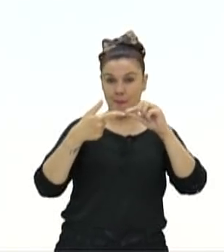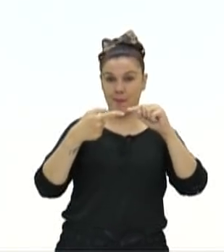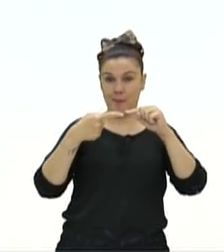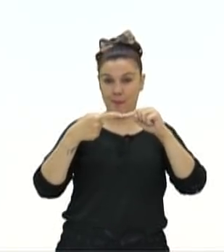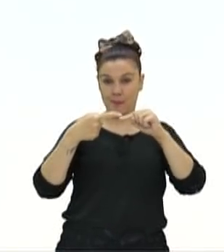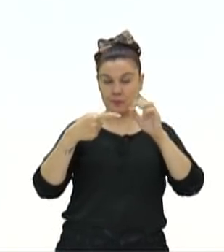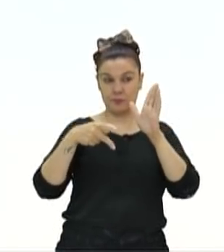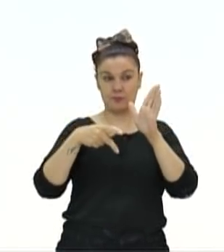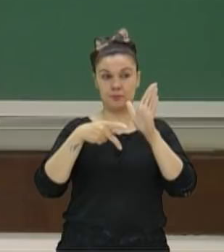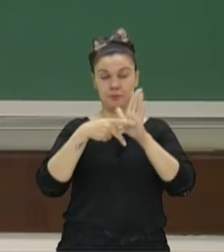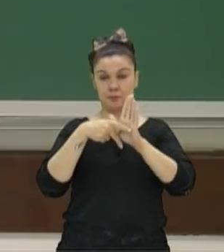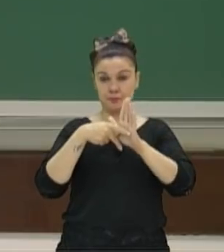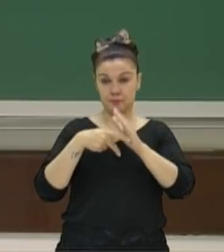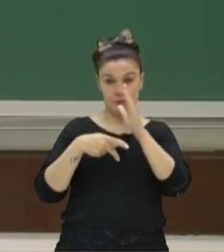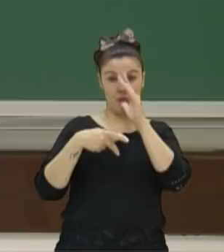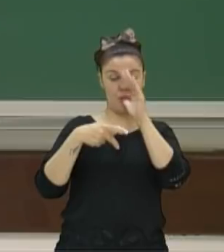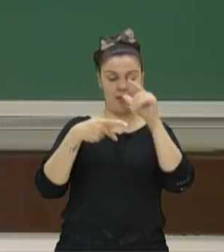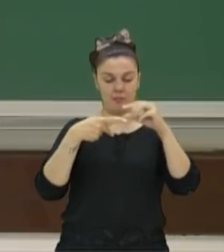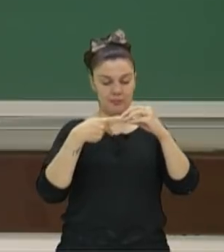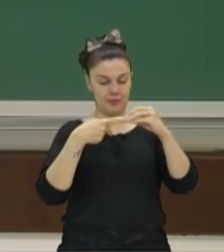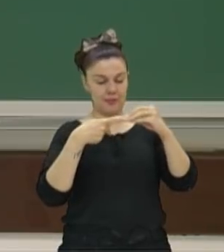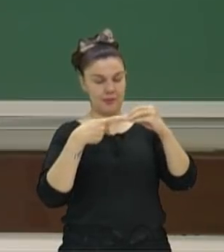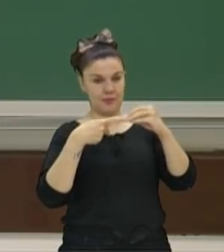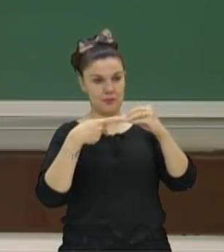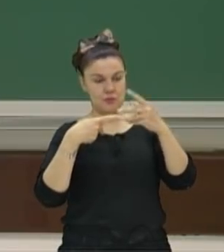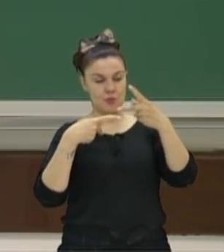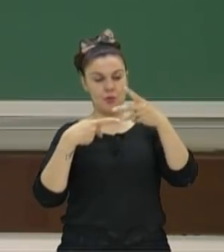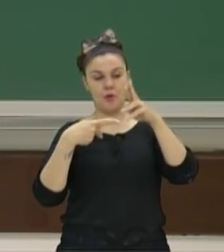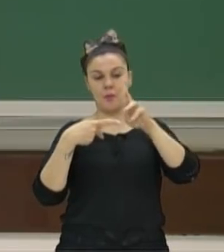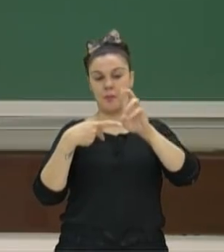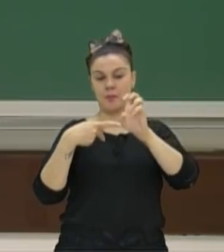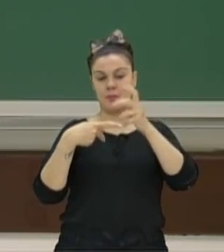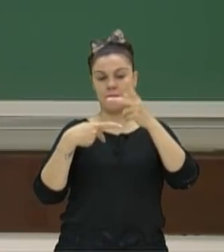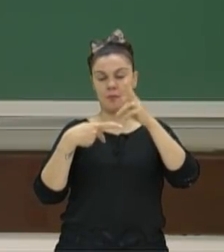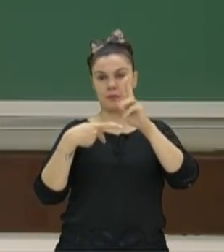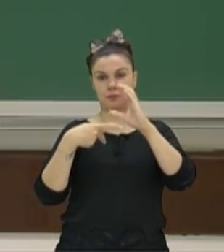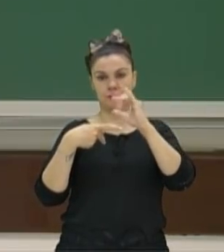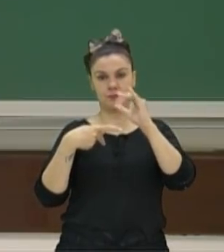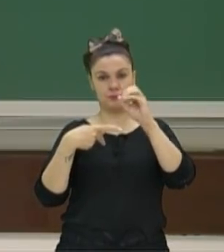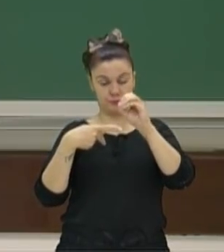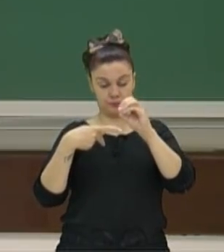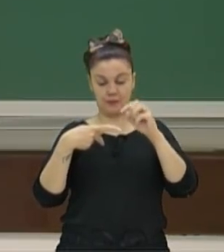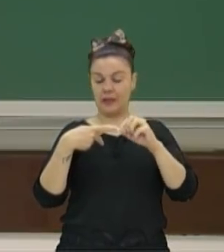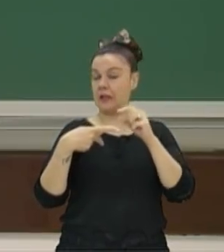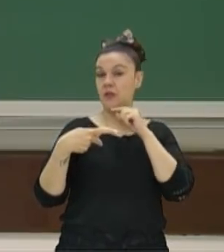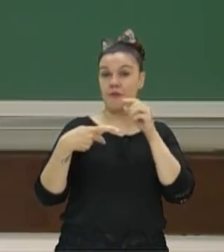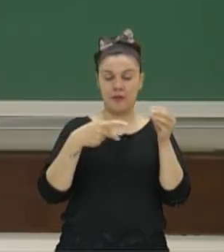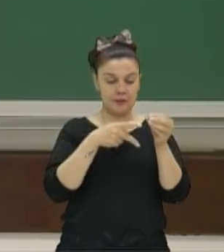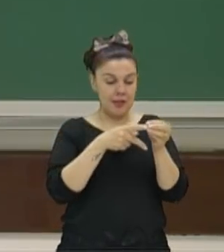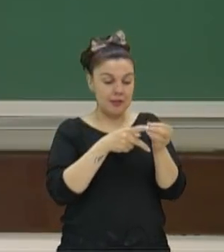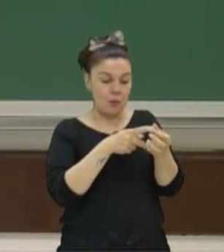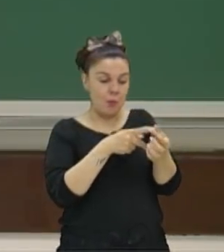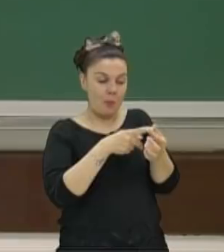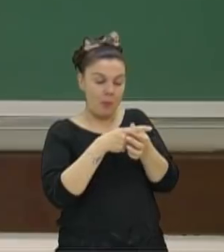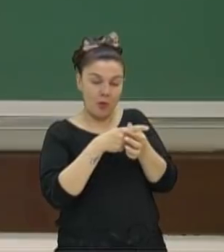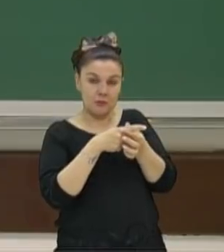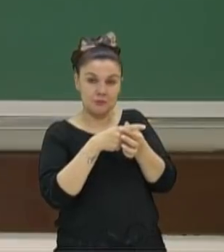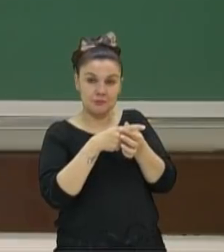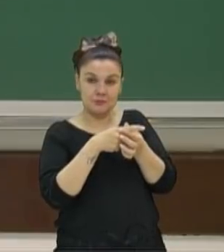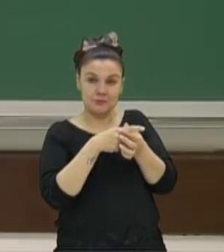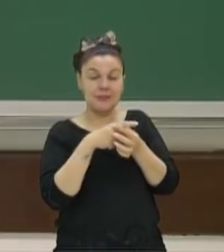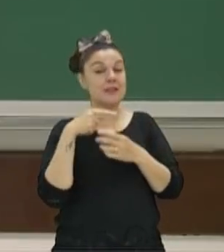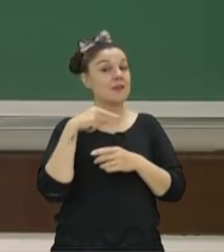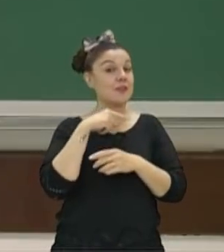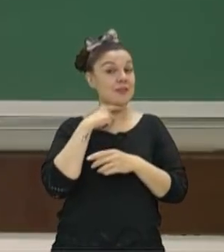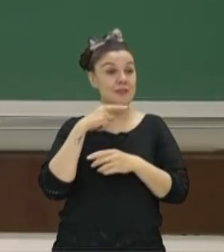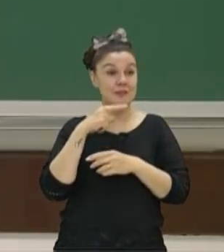a glande do pênis, a pelezinha chamada prepúcio, ela não é puxada para trás.